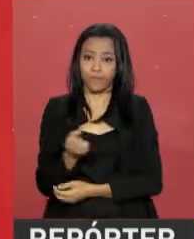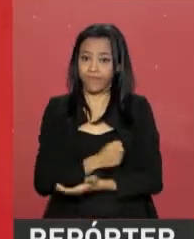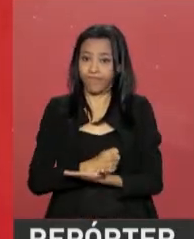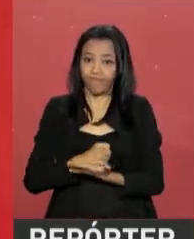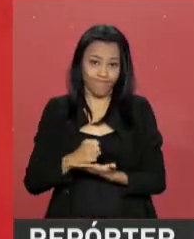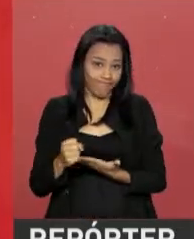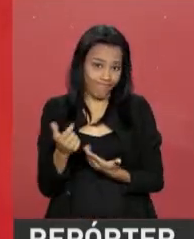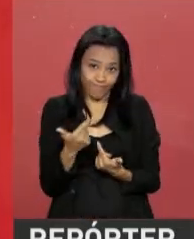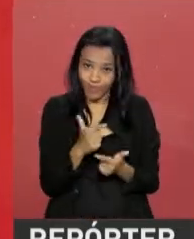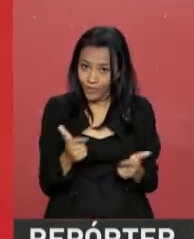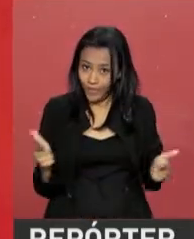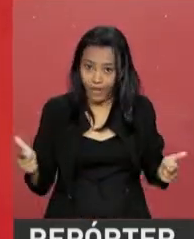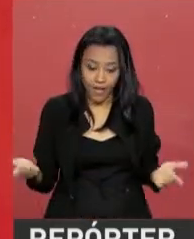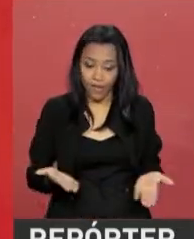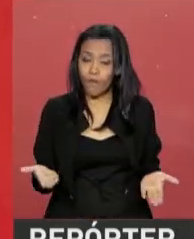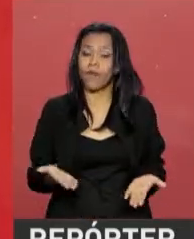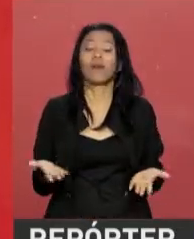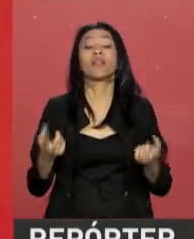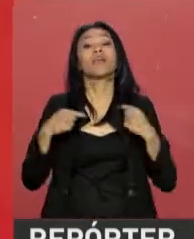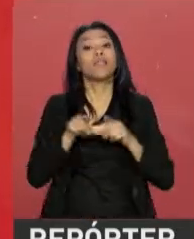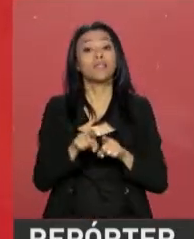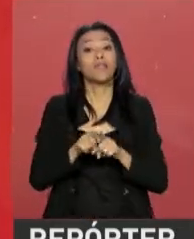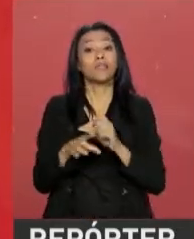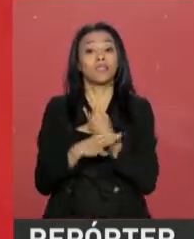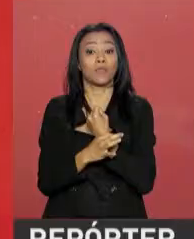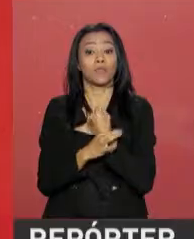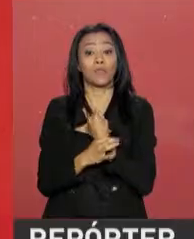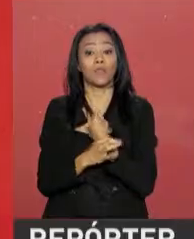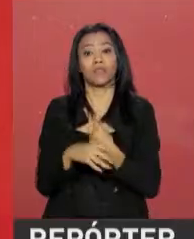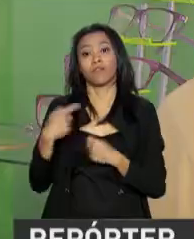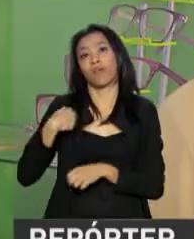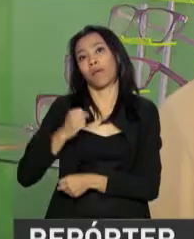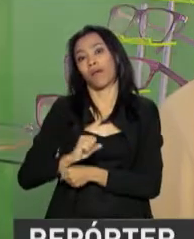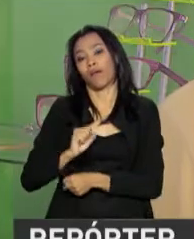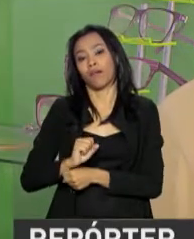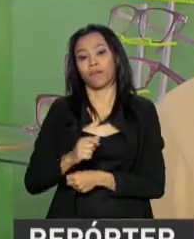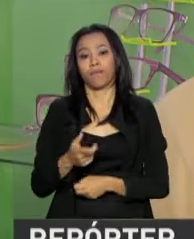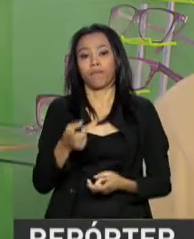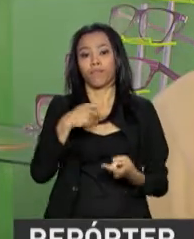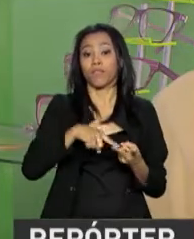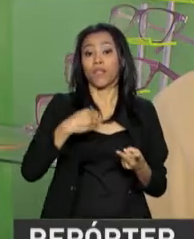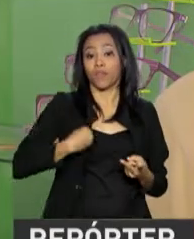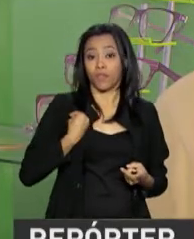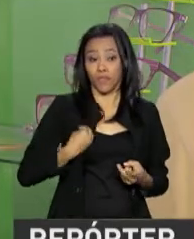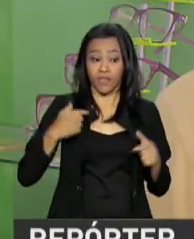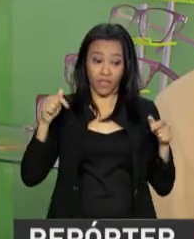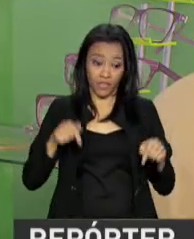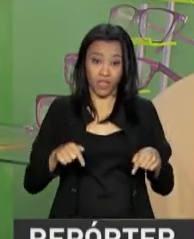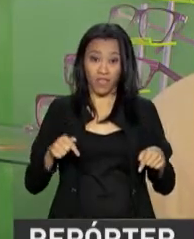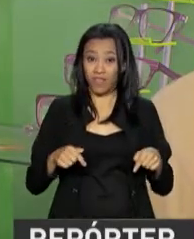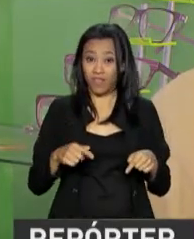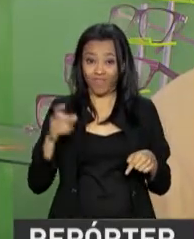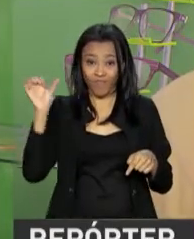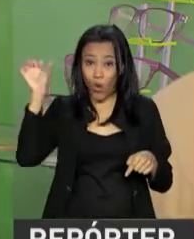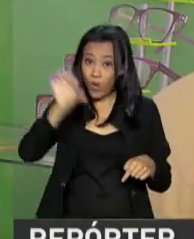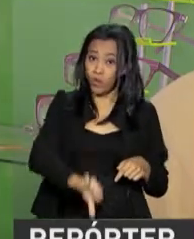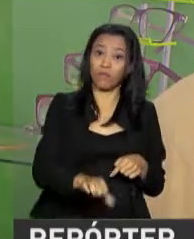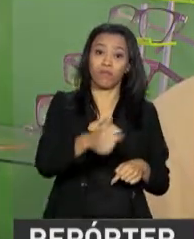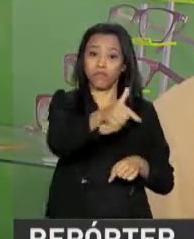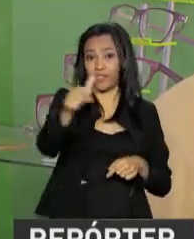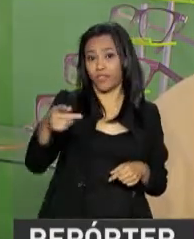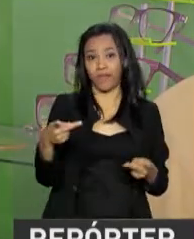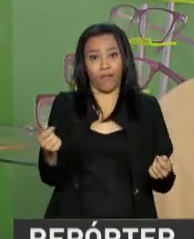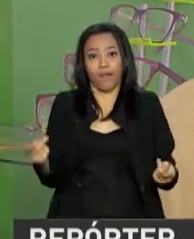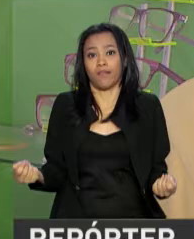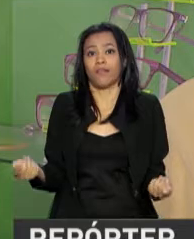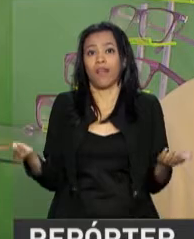e sem dizer da parte segurança na que você não vai ficar parado aqui mais a gente vive aqui num buraco né não tinha internado e